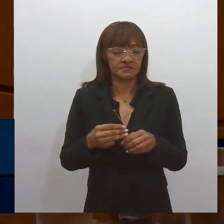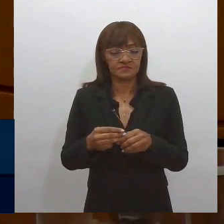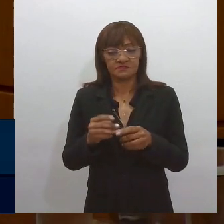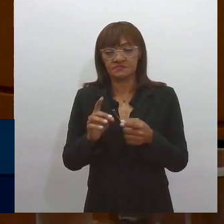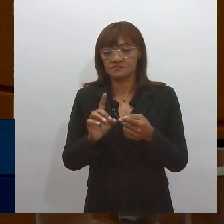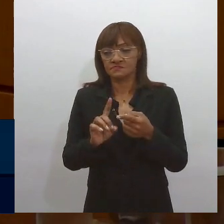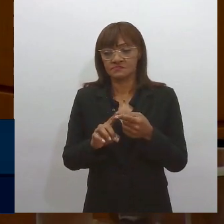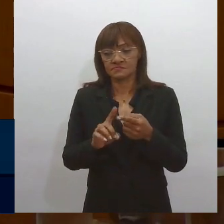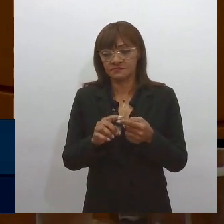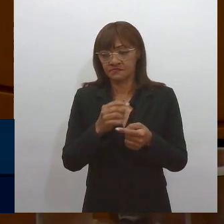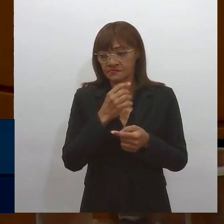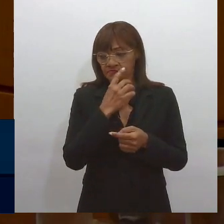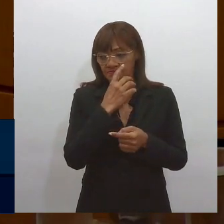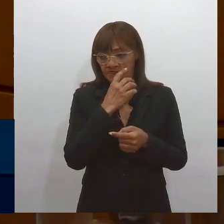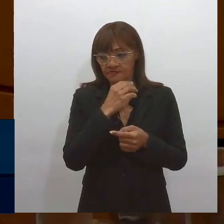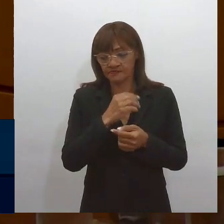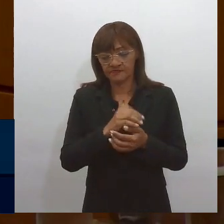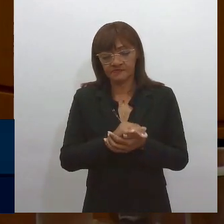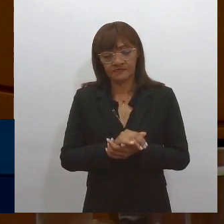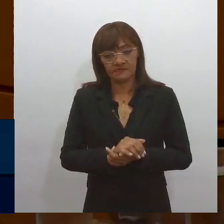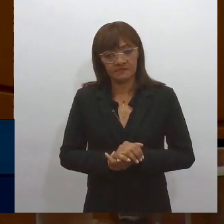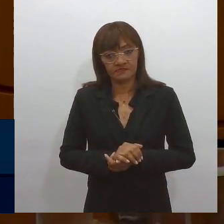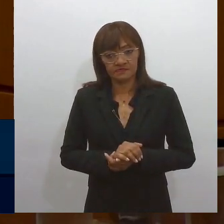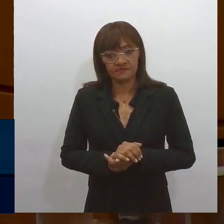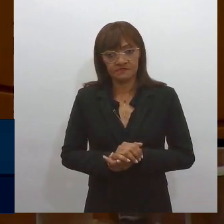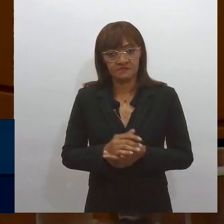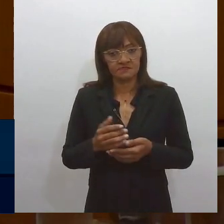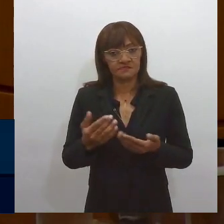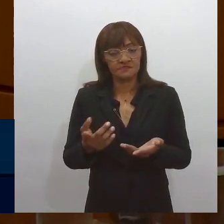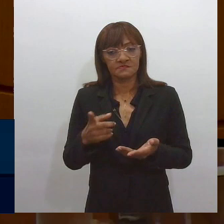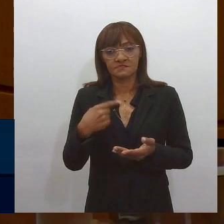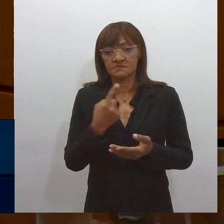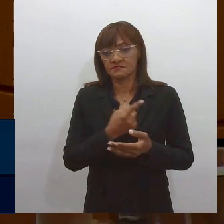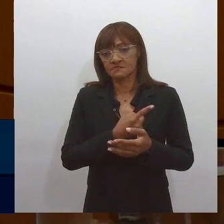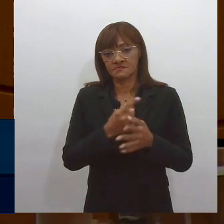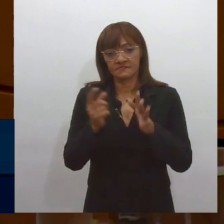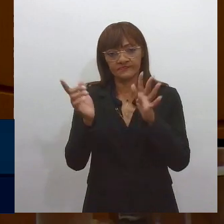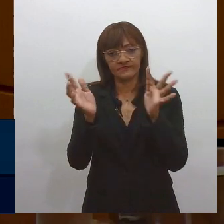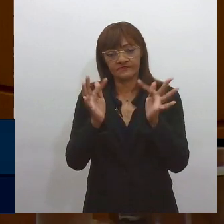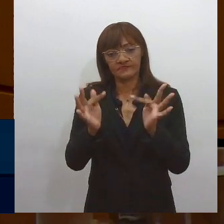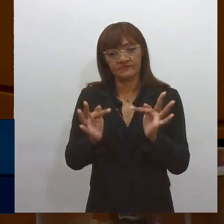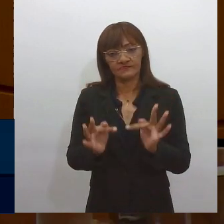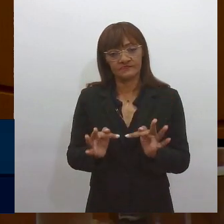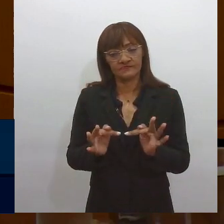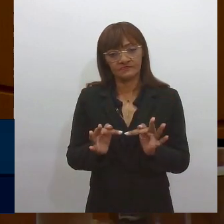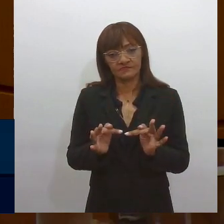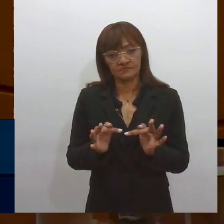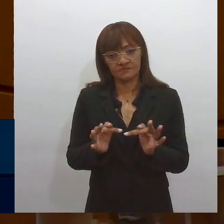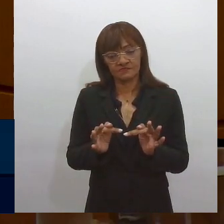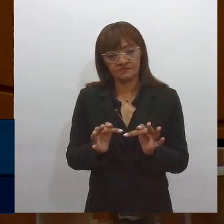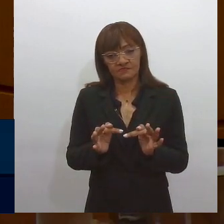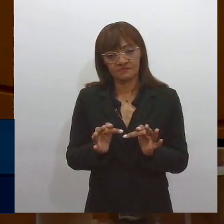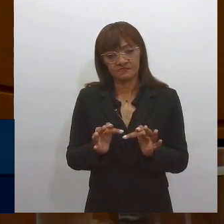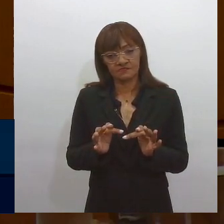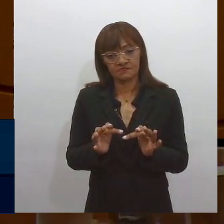a gente fica feliz de ver essa